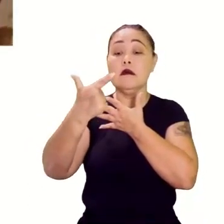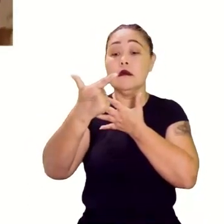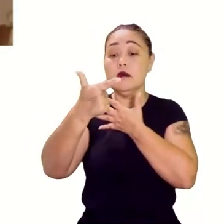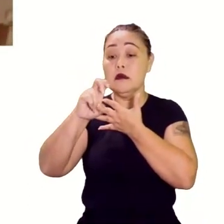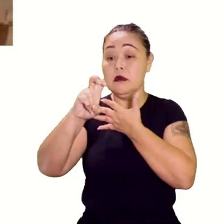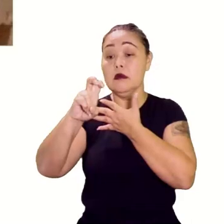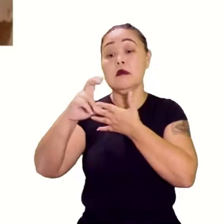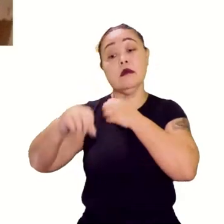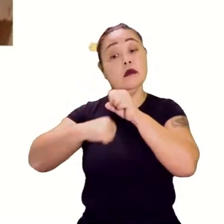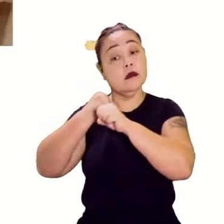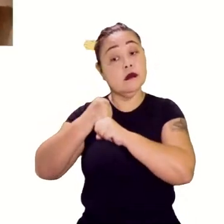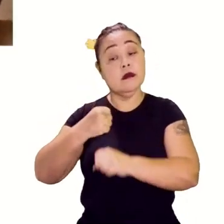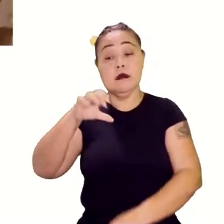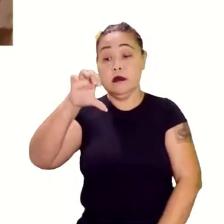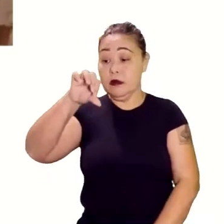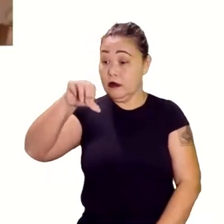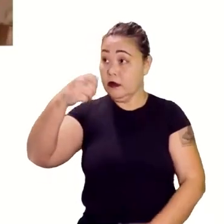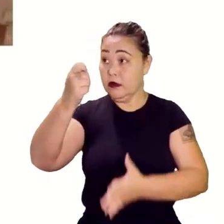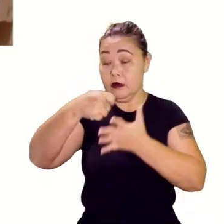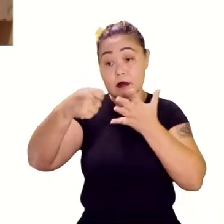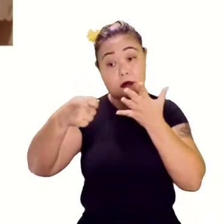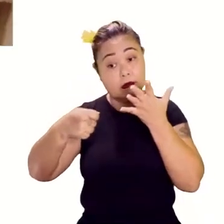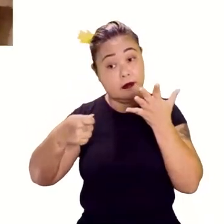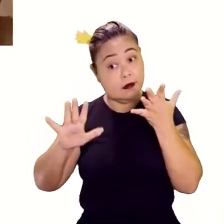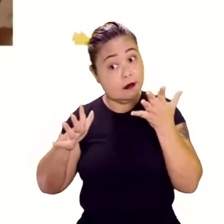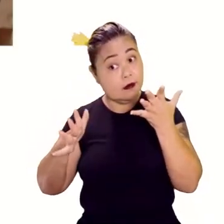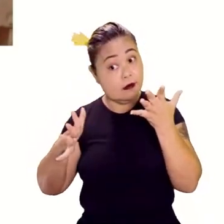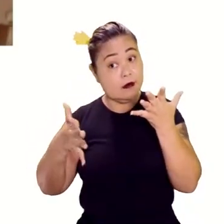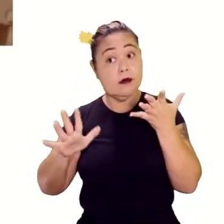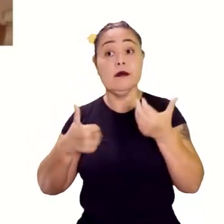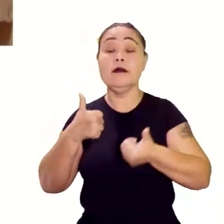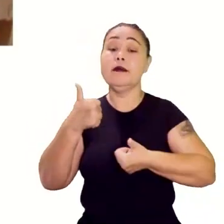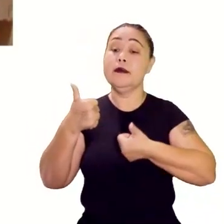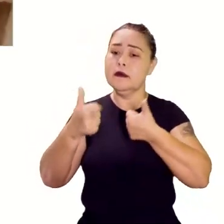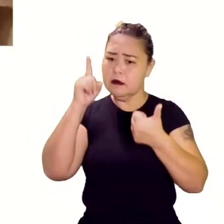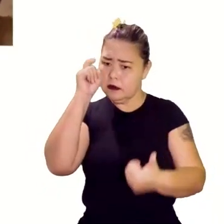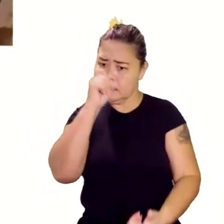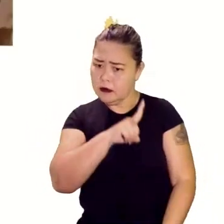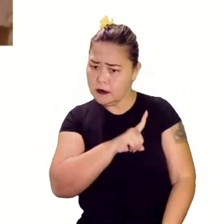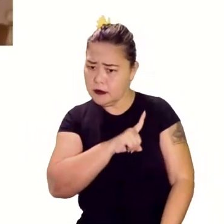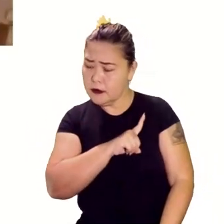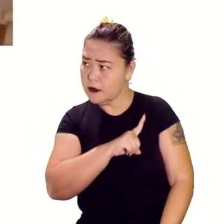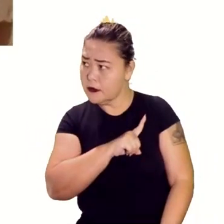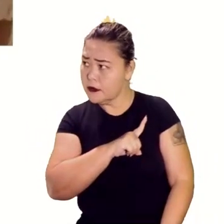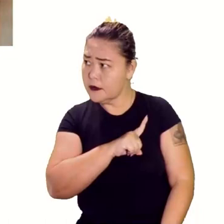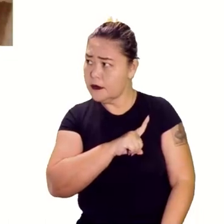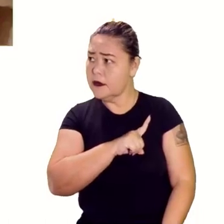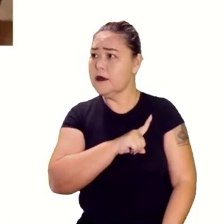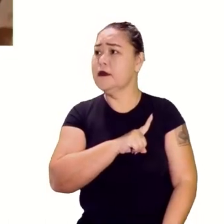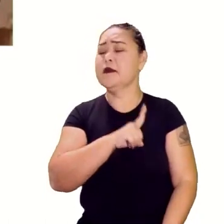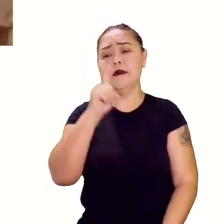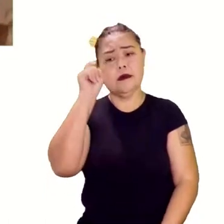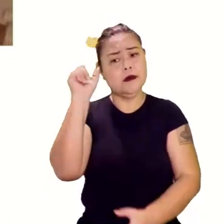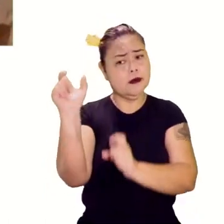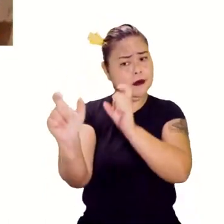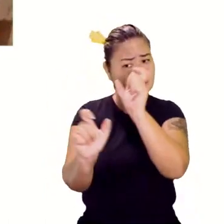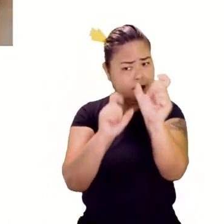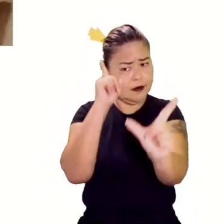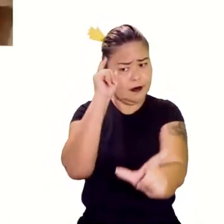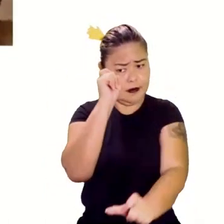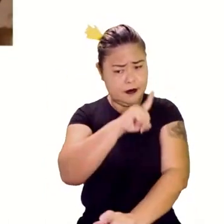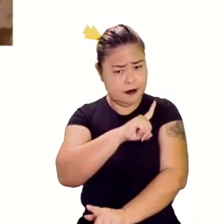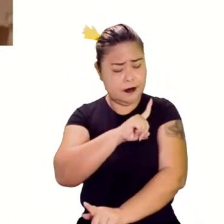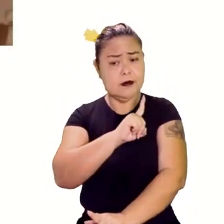25 anos e 9 meses. Beleza. Difícil? Palavrinhas difíceis.